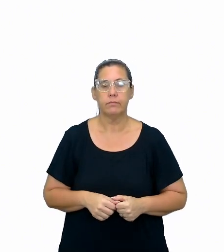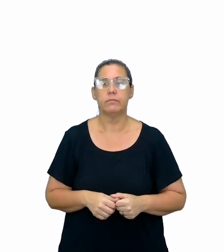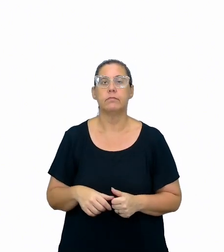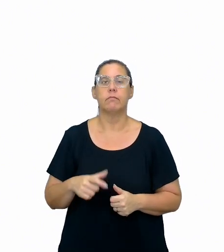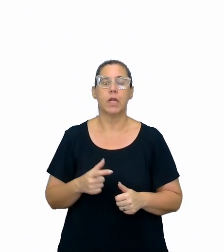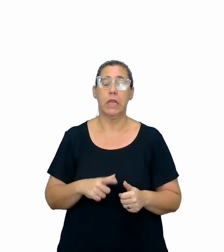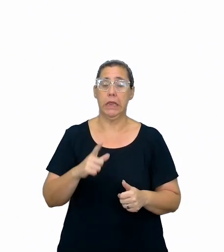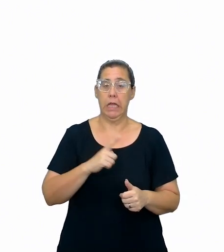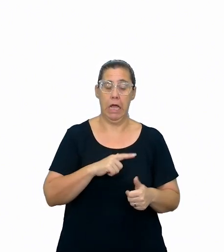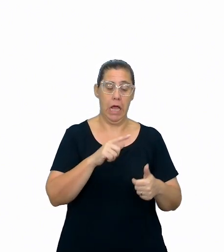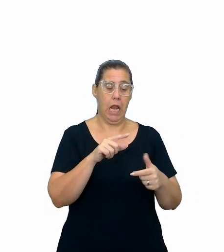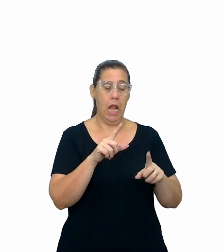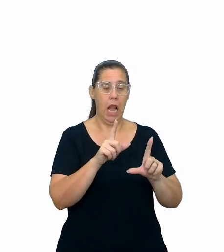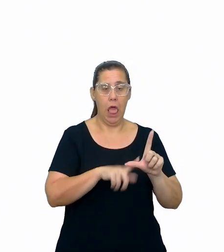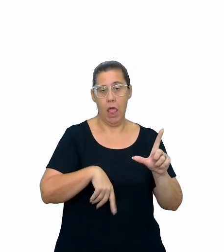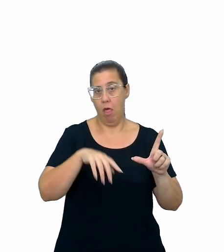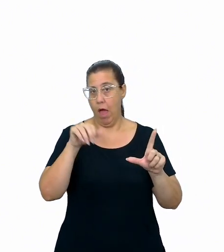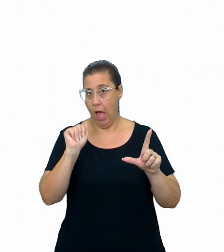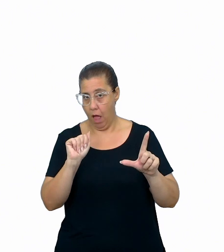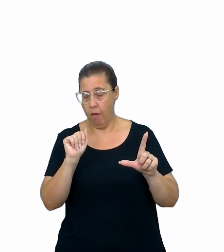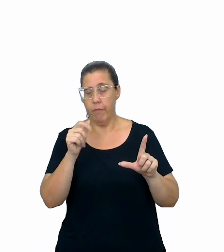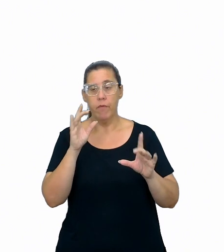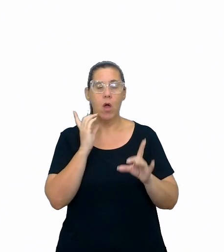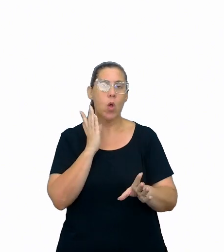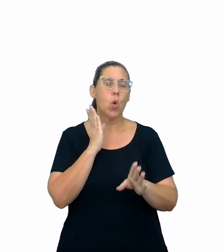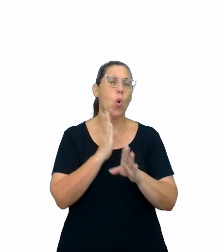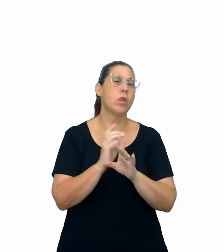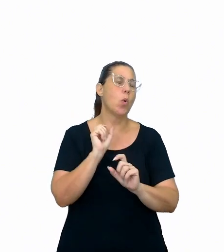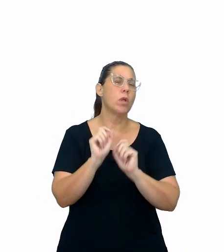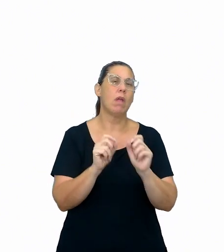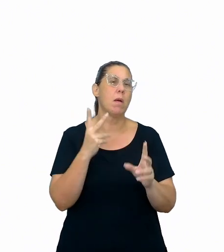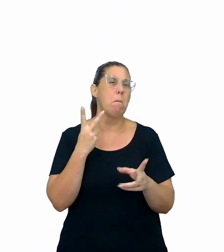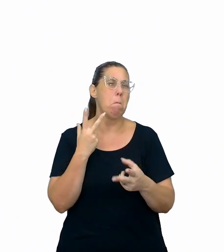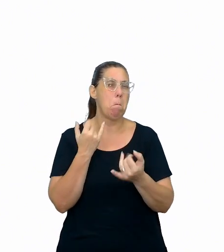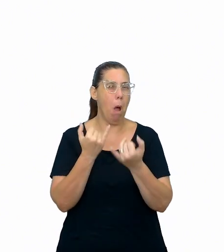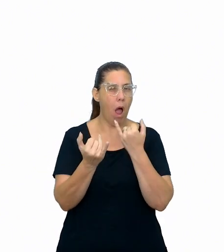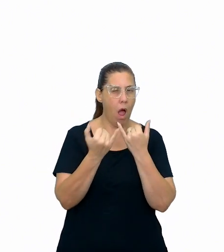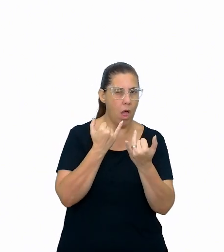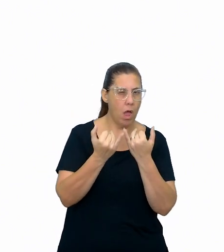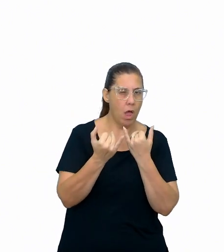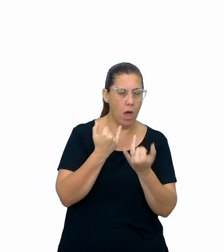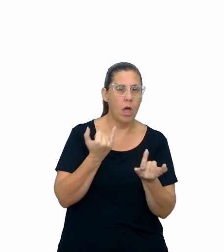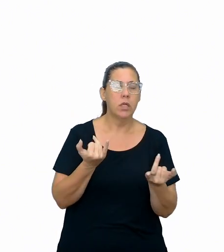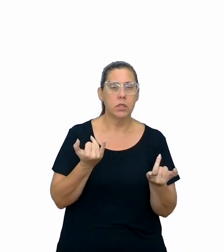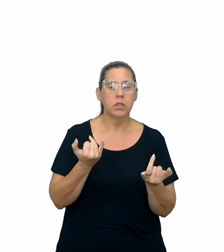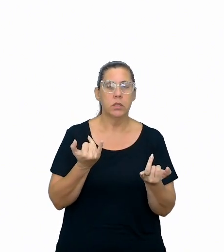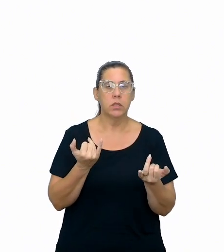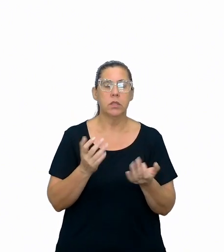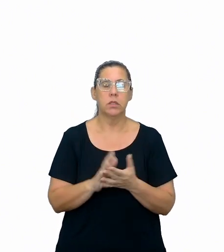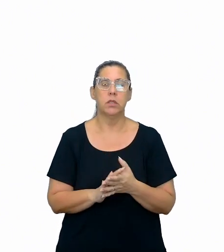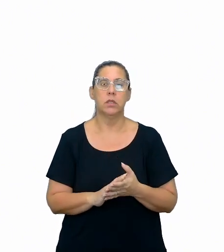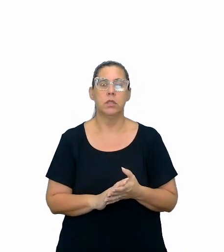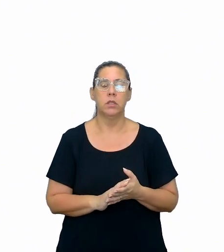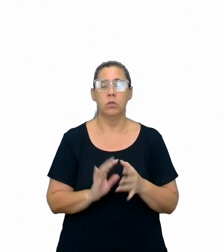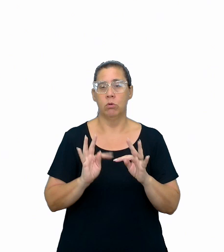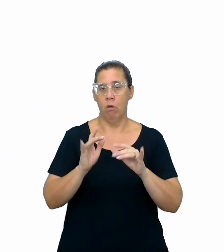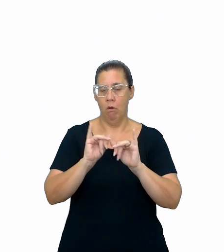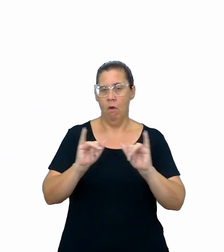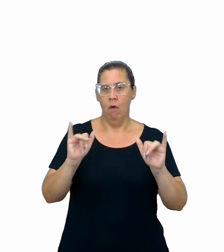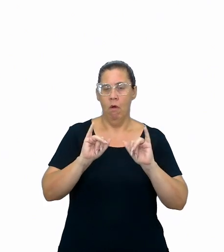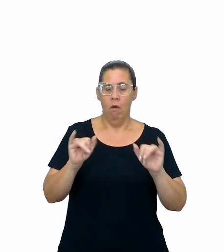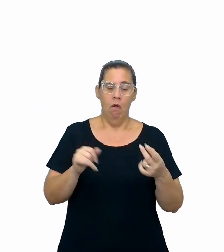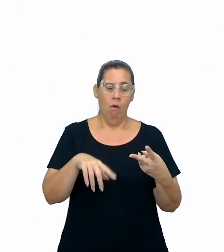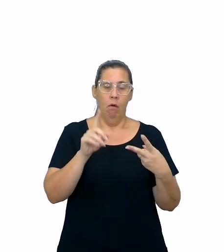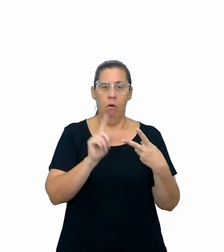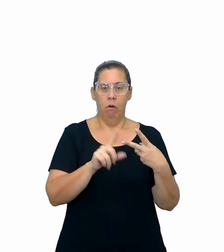o item A, em que eles vão identificar as semelhanças que existem aí entre essas campanhas, e no